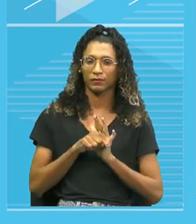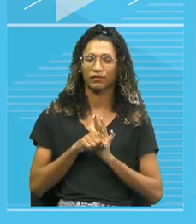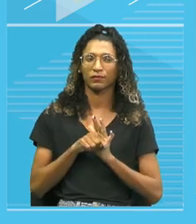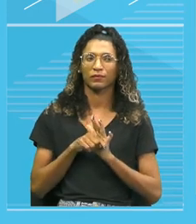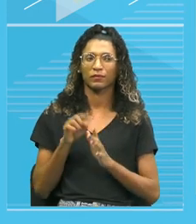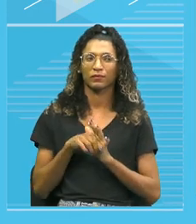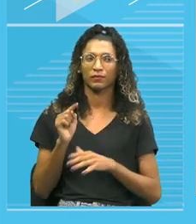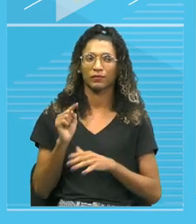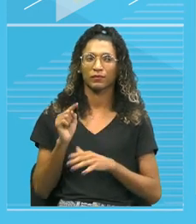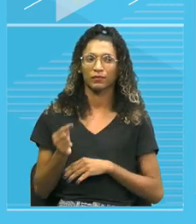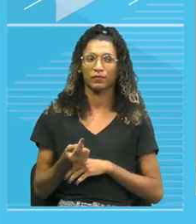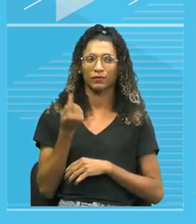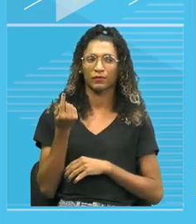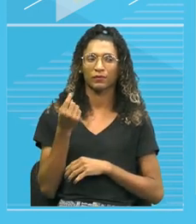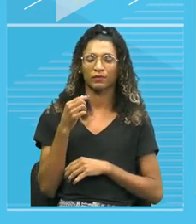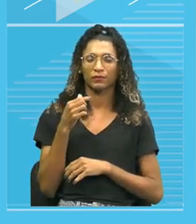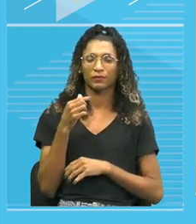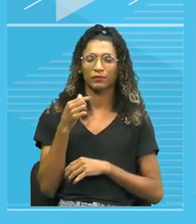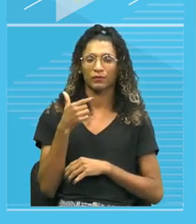298